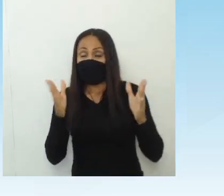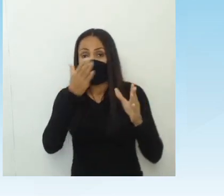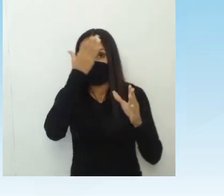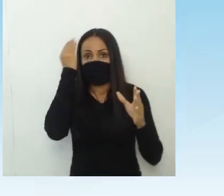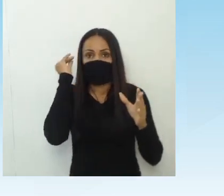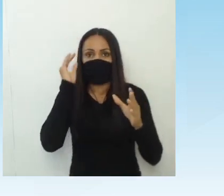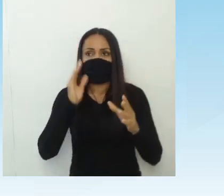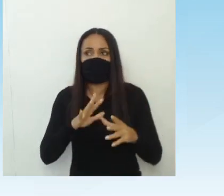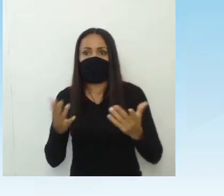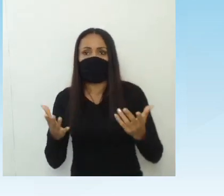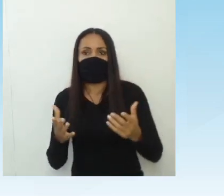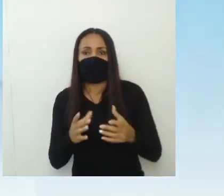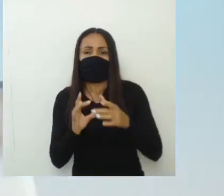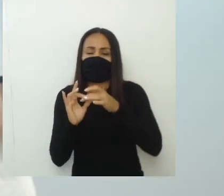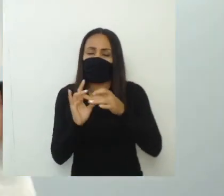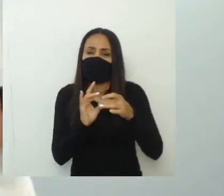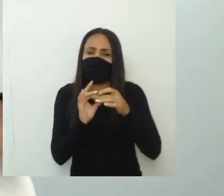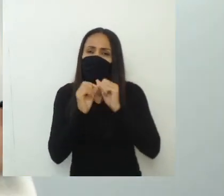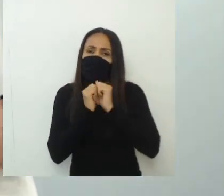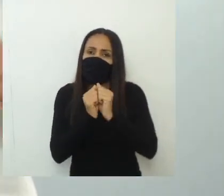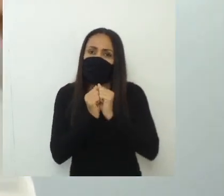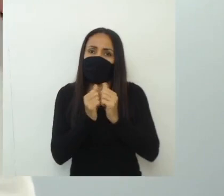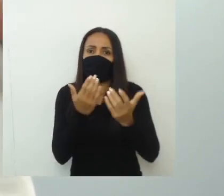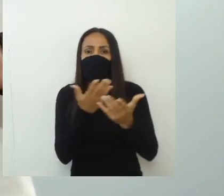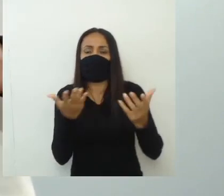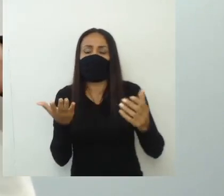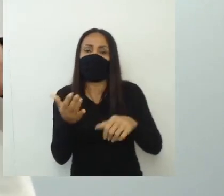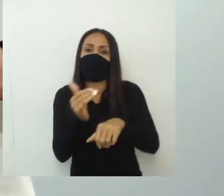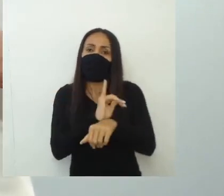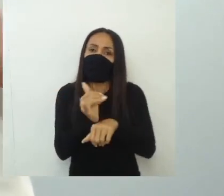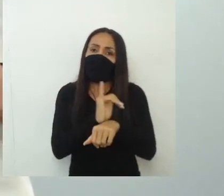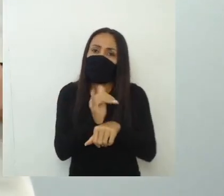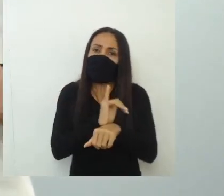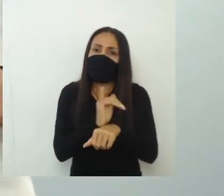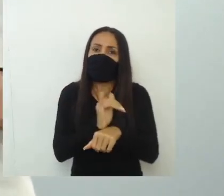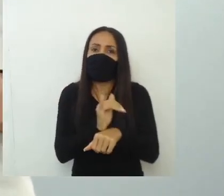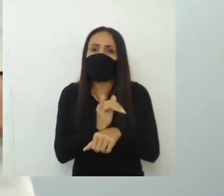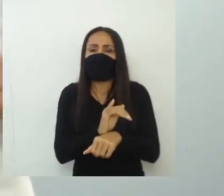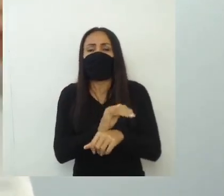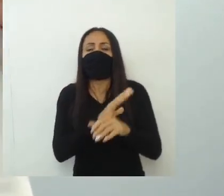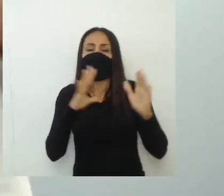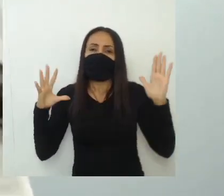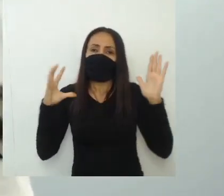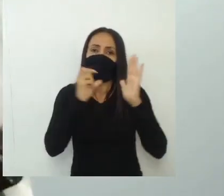estar plugado aí também no YouTube. Se não é inscrito, se inscreve no nosso